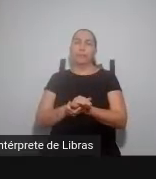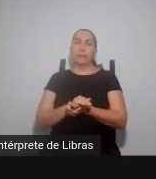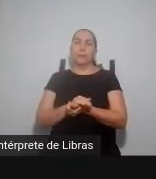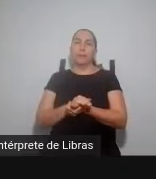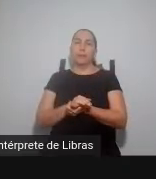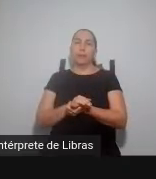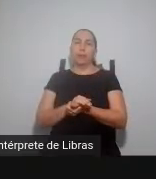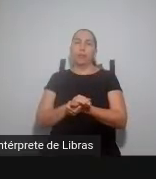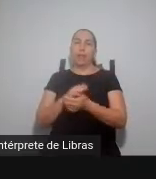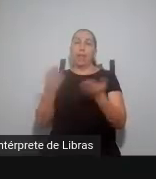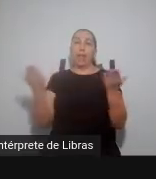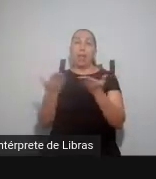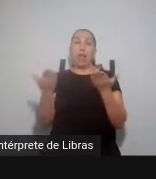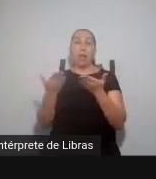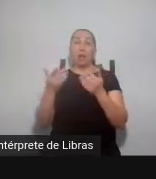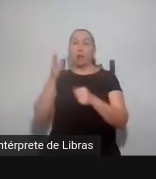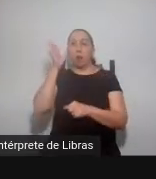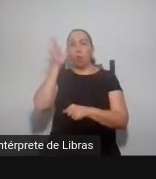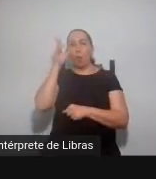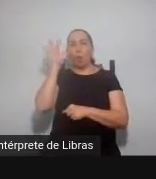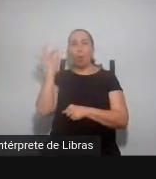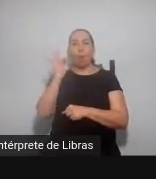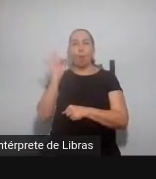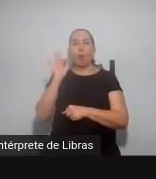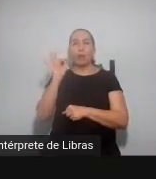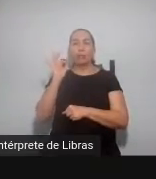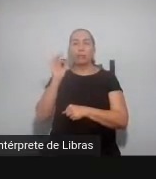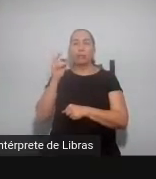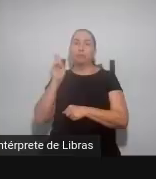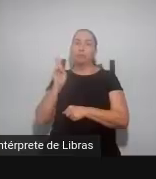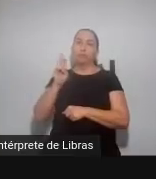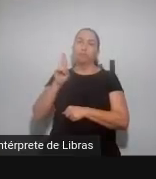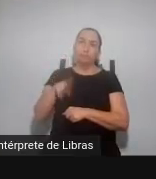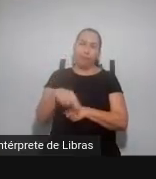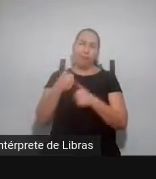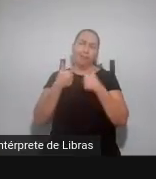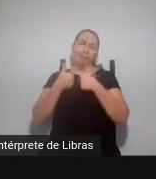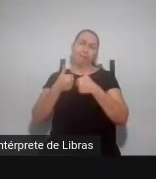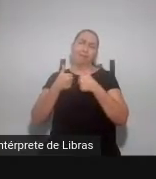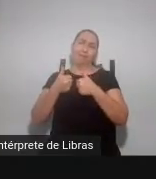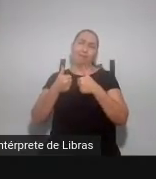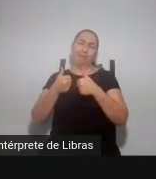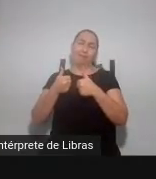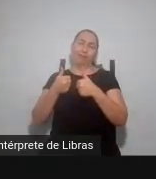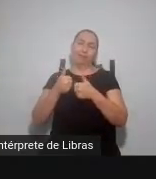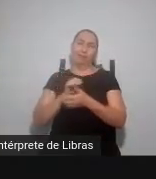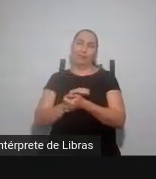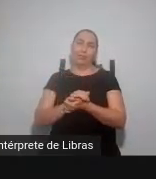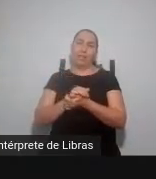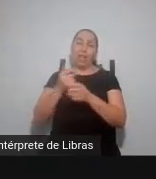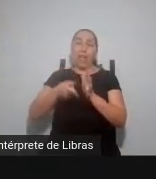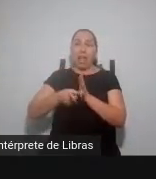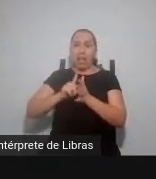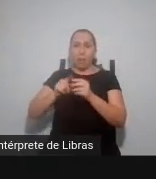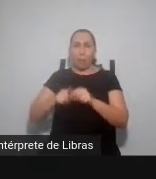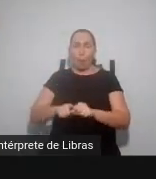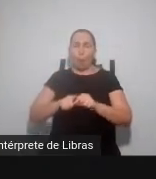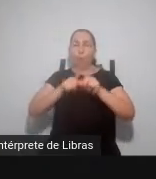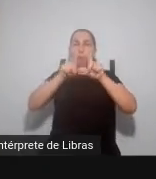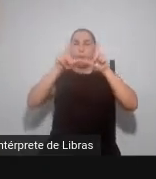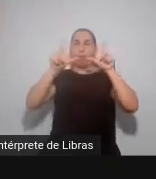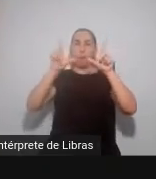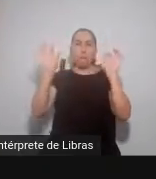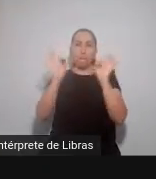enxergando vocês e eu não consigo ver o que vocês... Agora tá bom. Não estava ampliado antes, não? Só